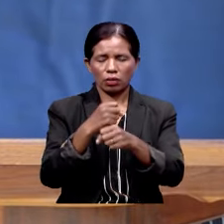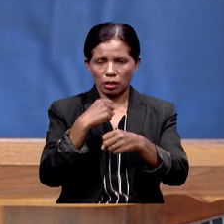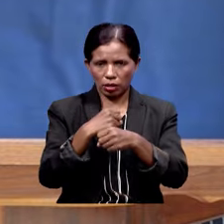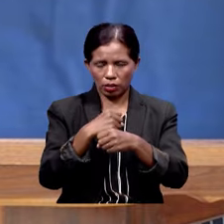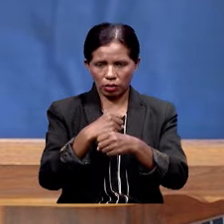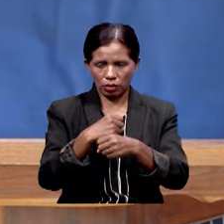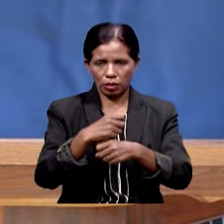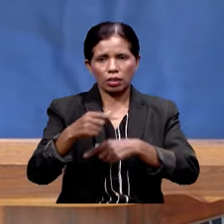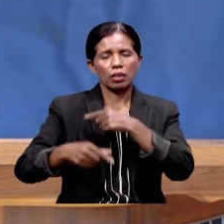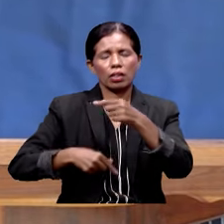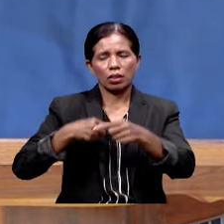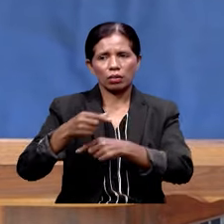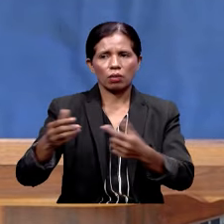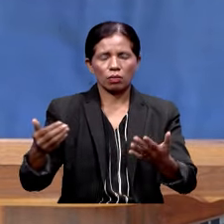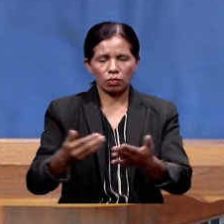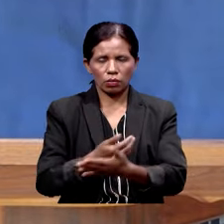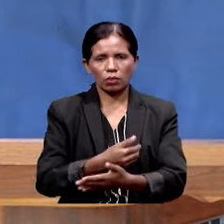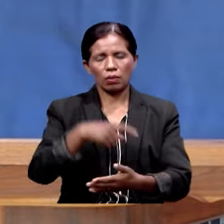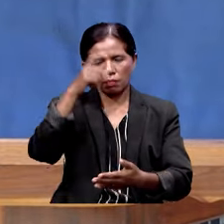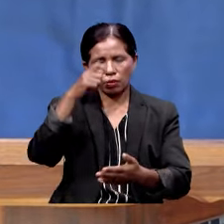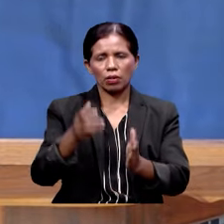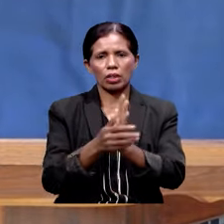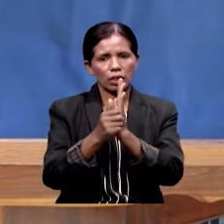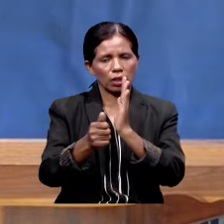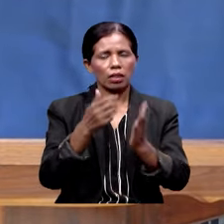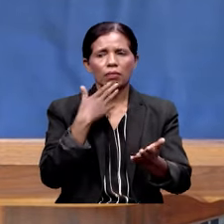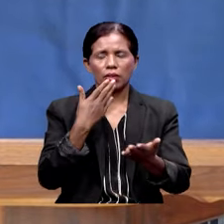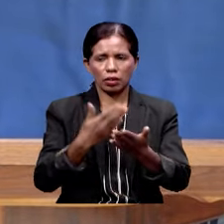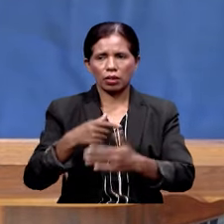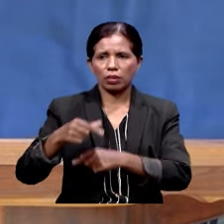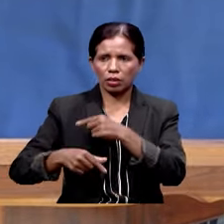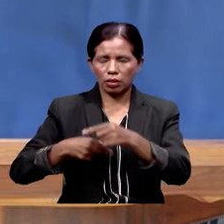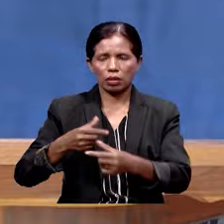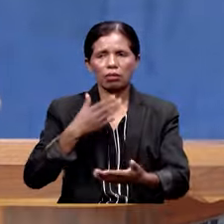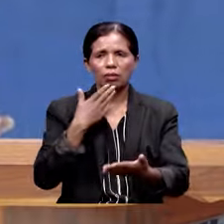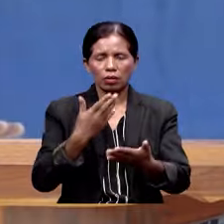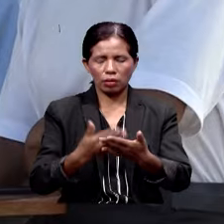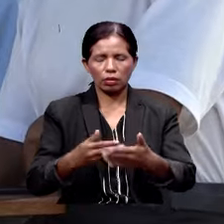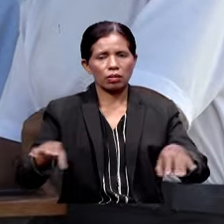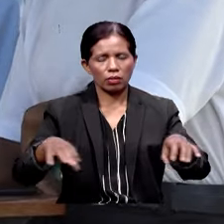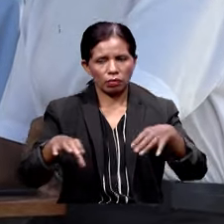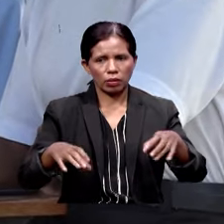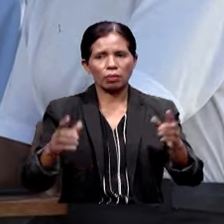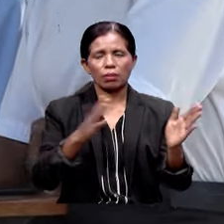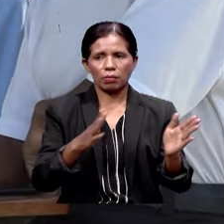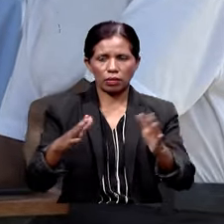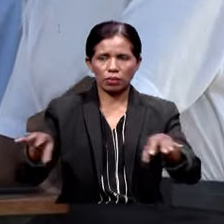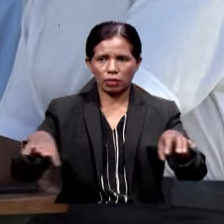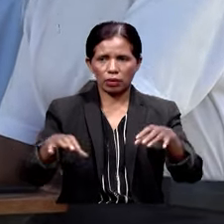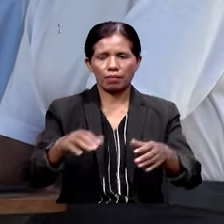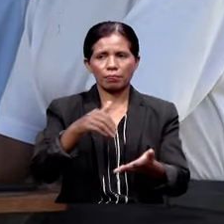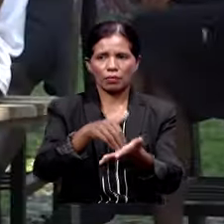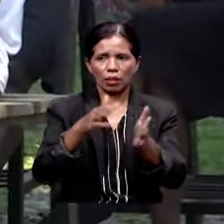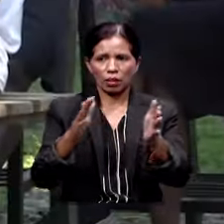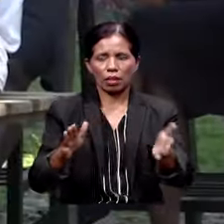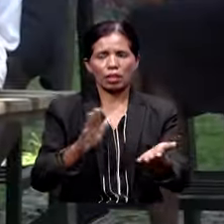geração fone bem mais com habilidade dia geração no fone bem mais prepara para ir a campo do trabalho. Dada um neto total estudante